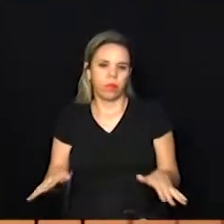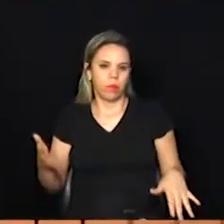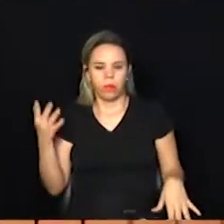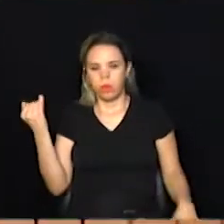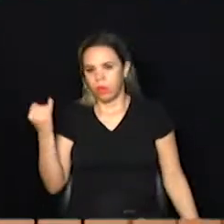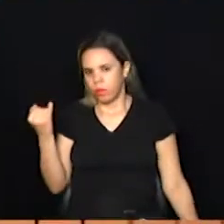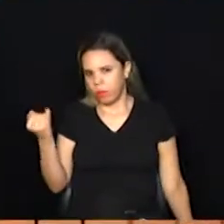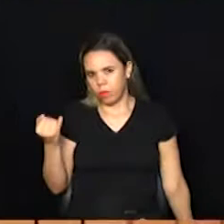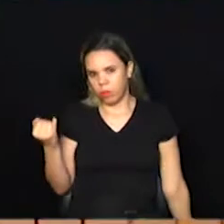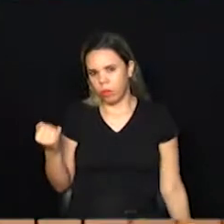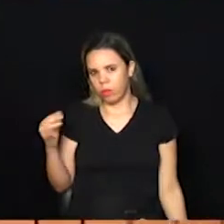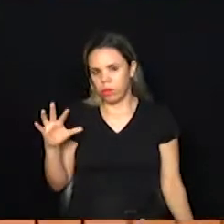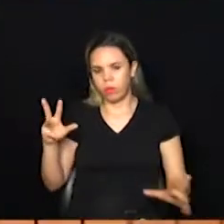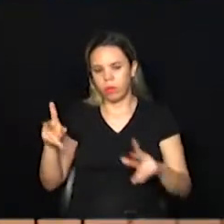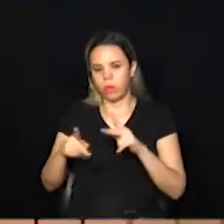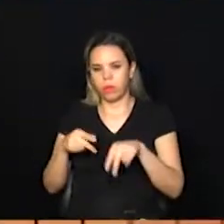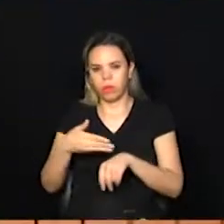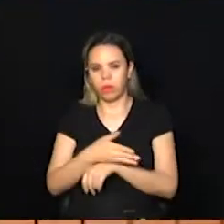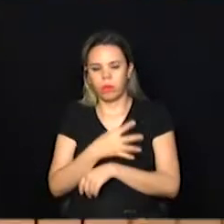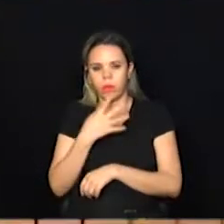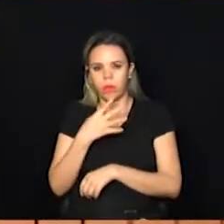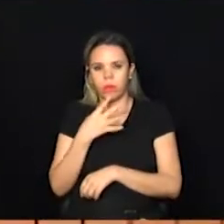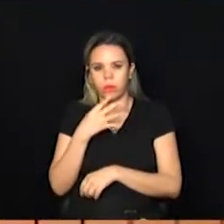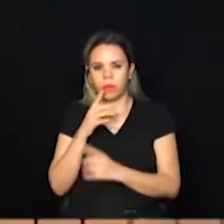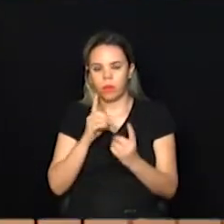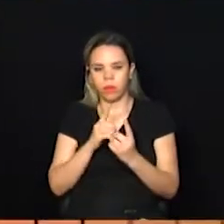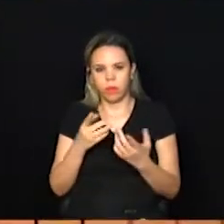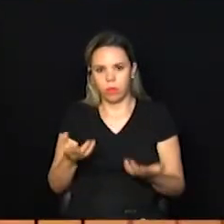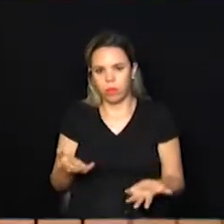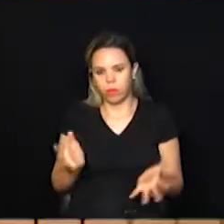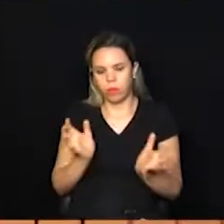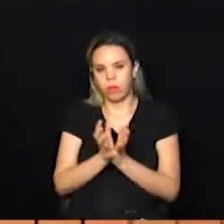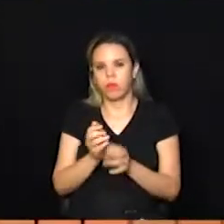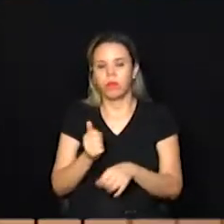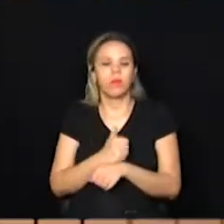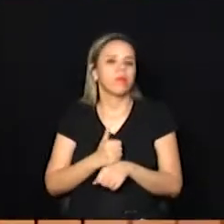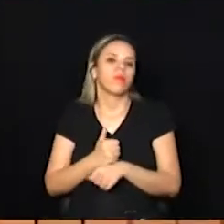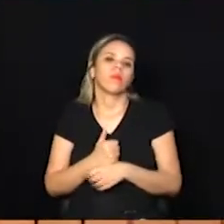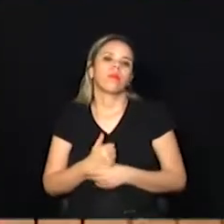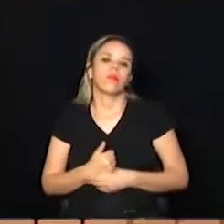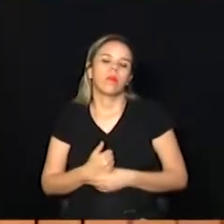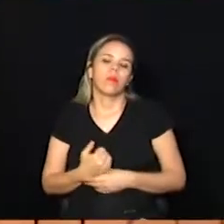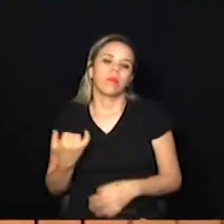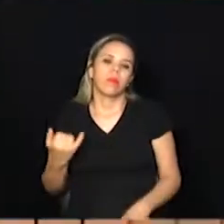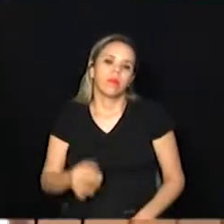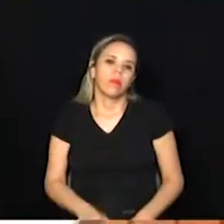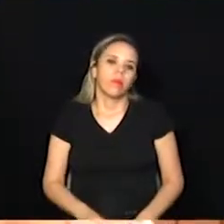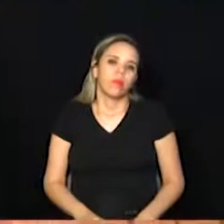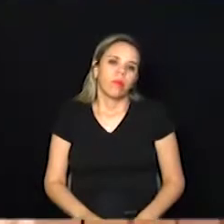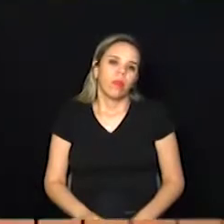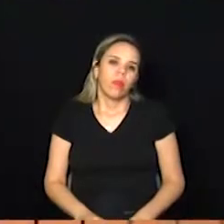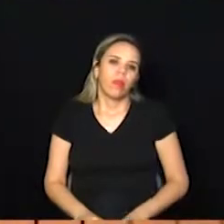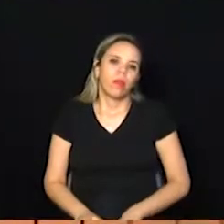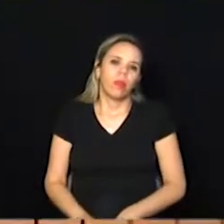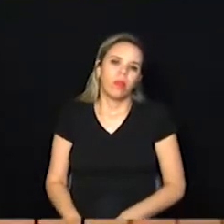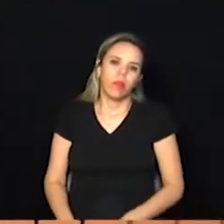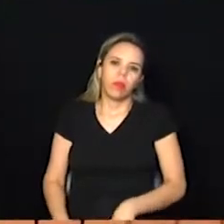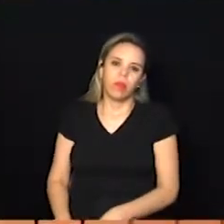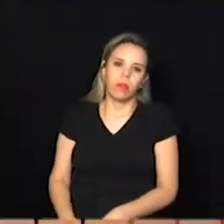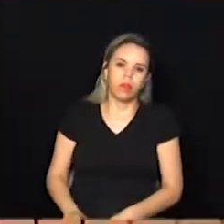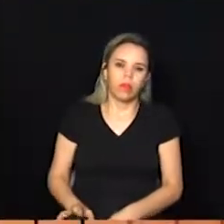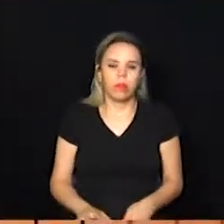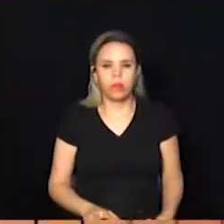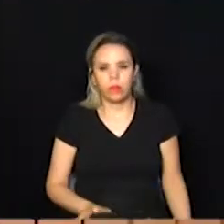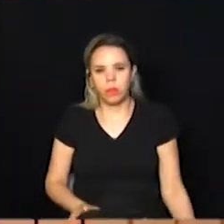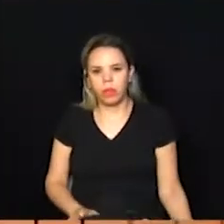importante a comissão como um todo também, conhecer o serviço, conhecer a equipe, eu acho que isso é importante. Já vou terminar, gente,